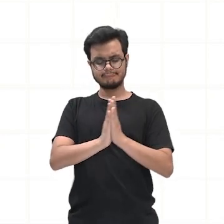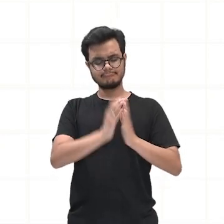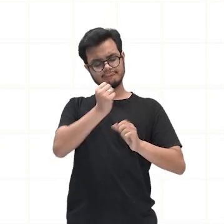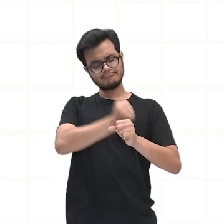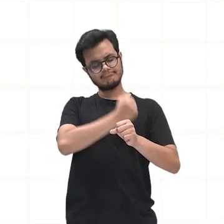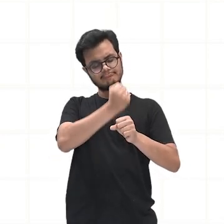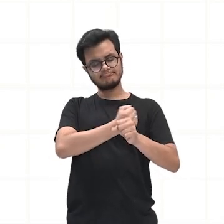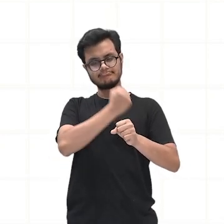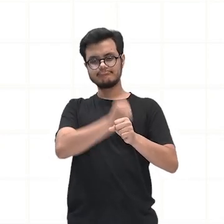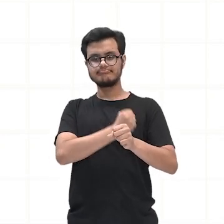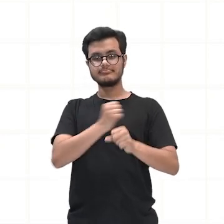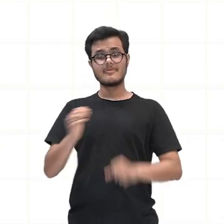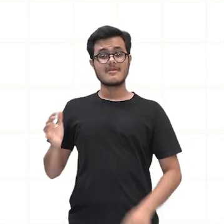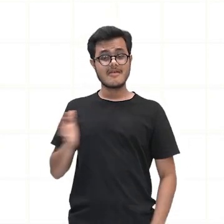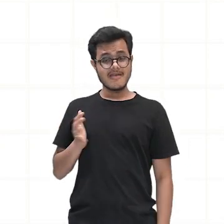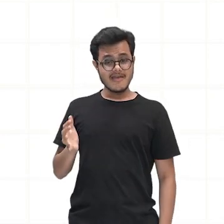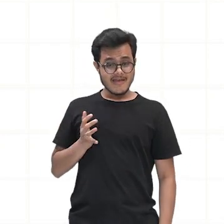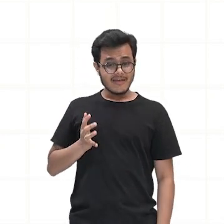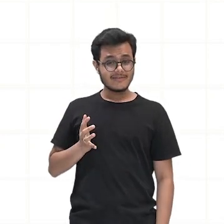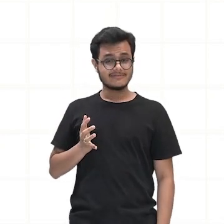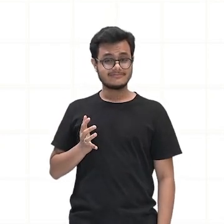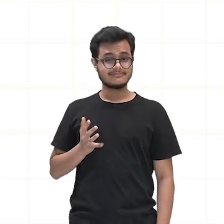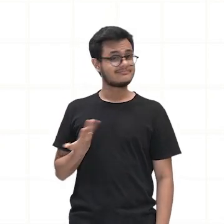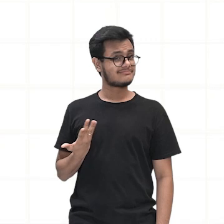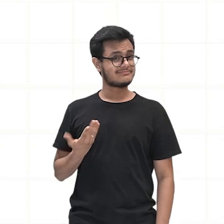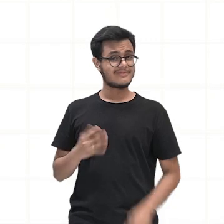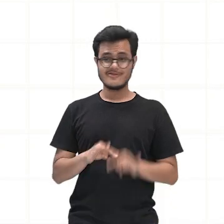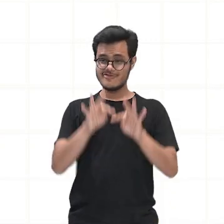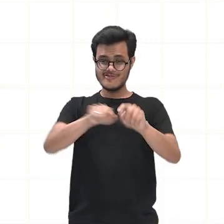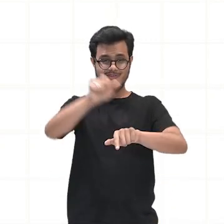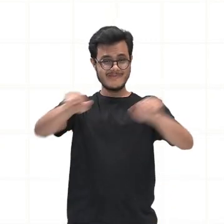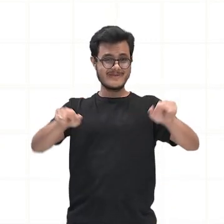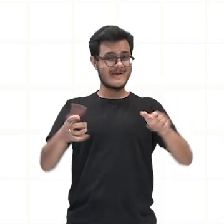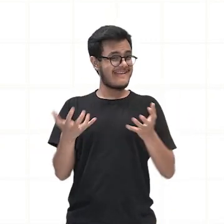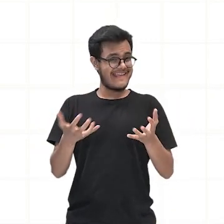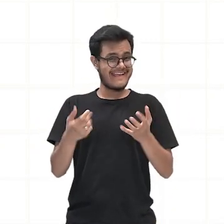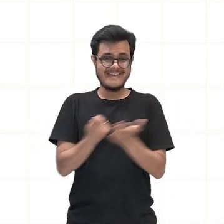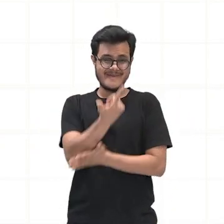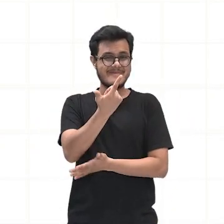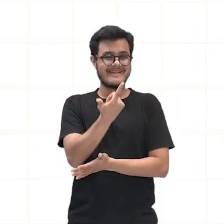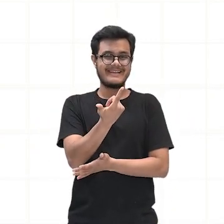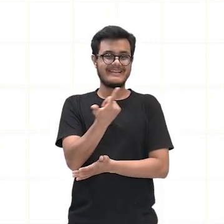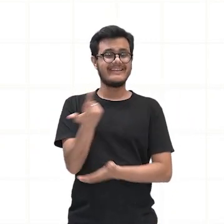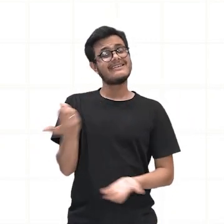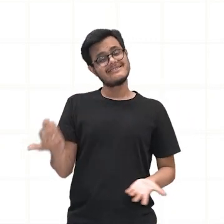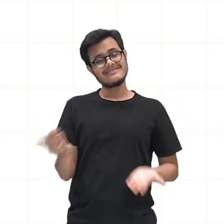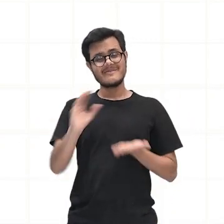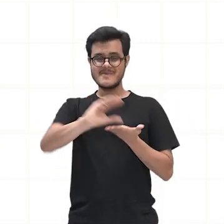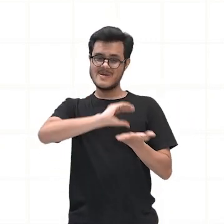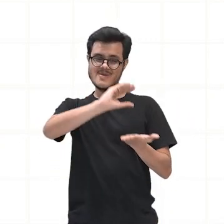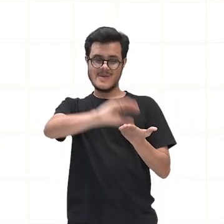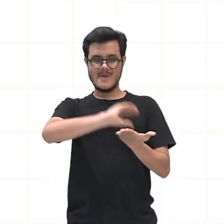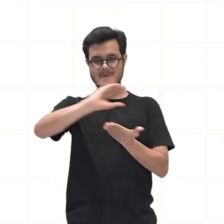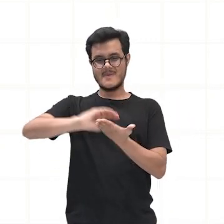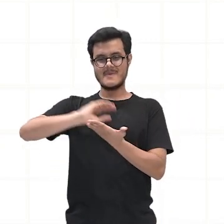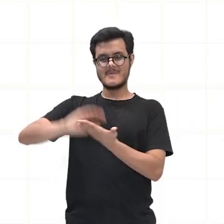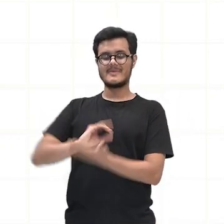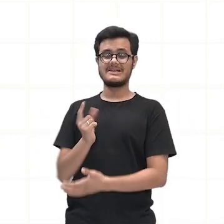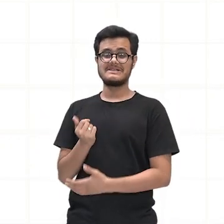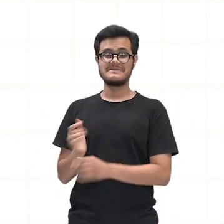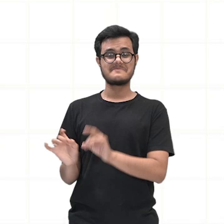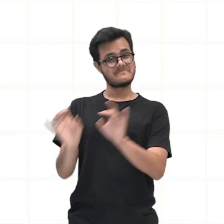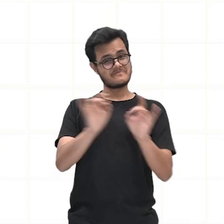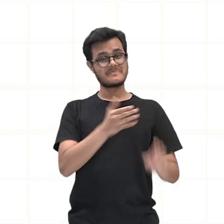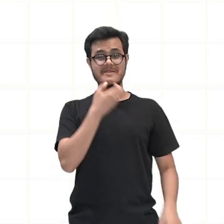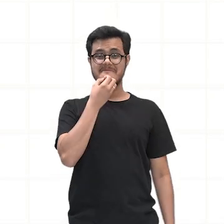dessa atividade, porque era algo comum, todo mundo comprava, e isso tinha, assim, dentro do Império, uma venda muito boa,